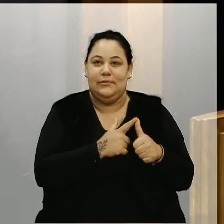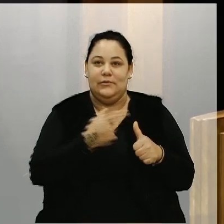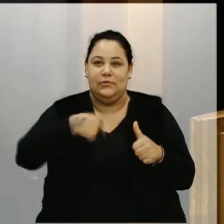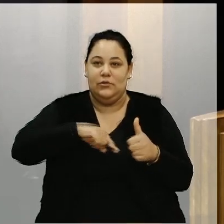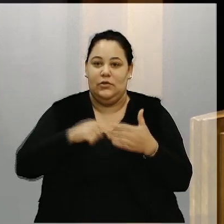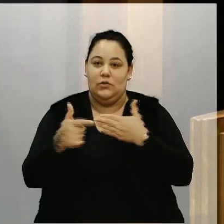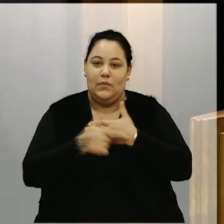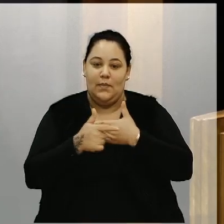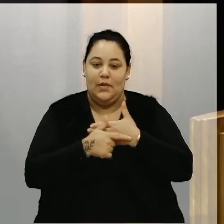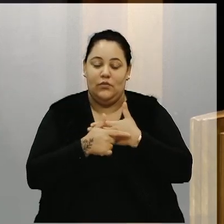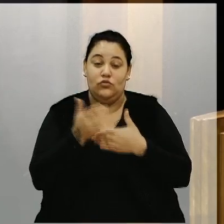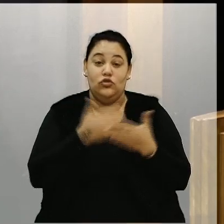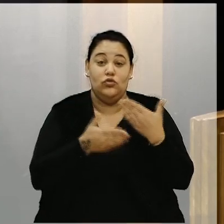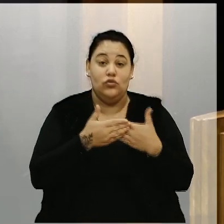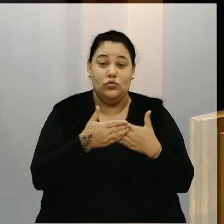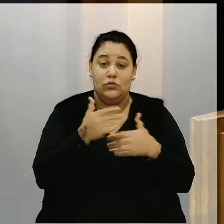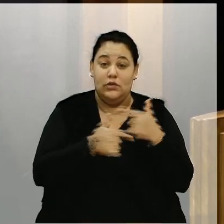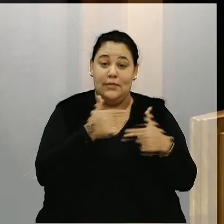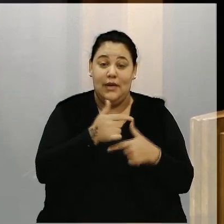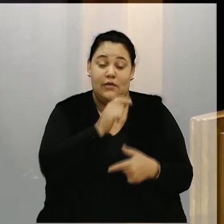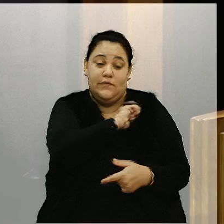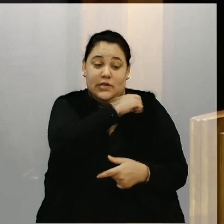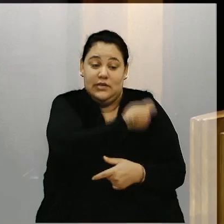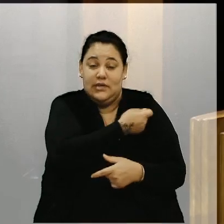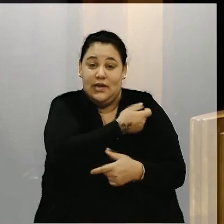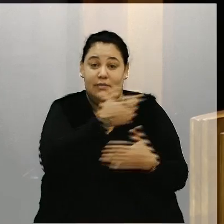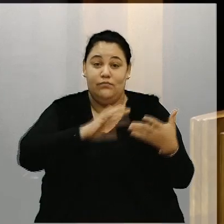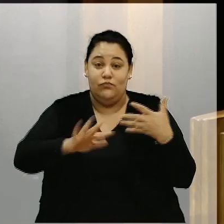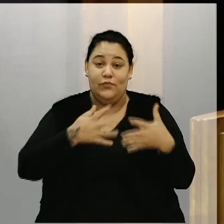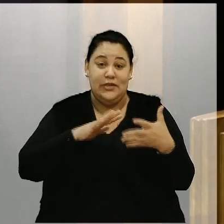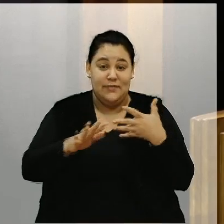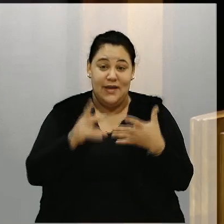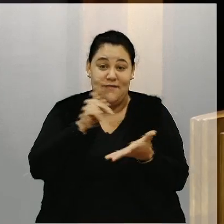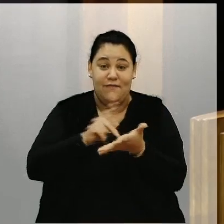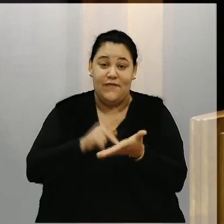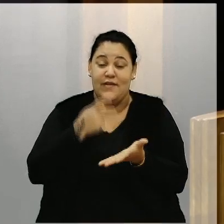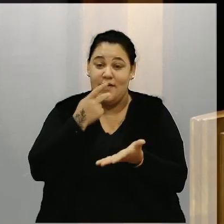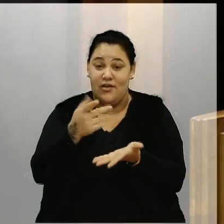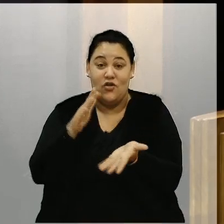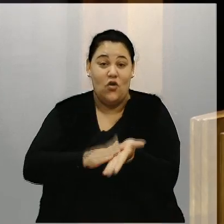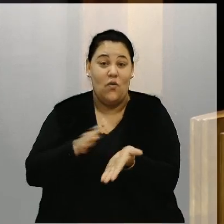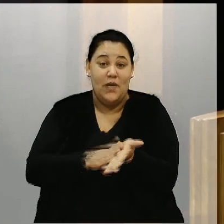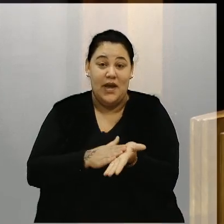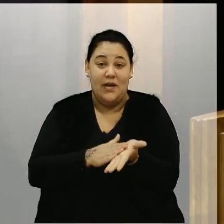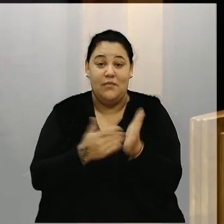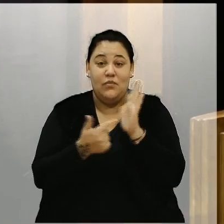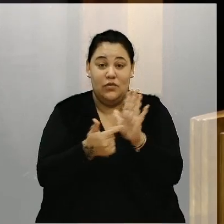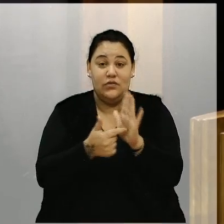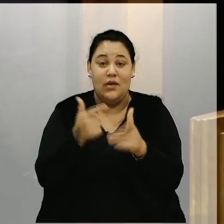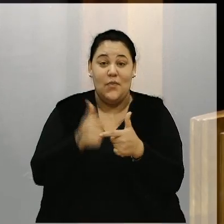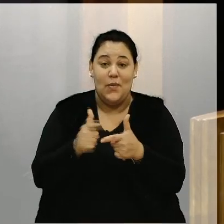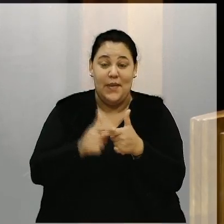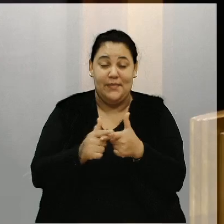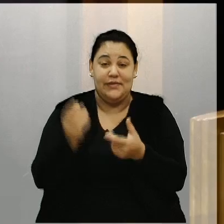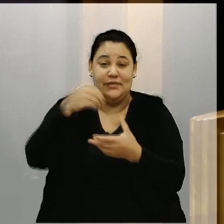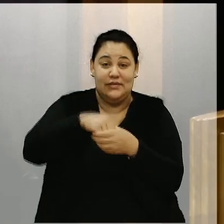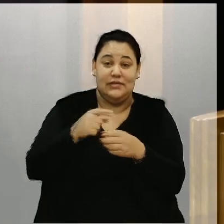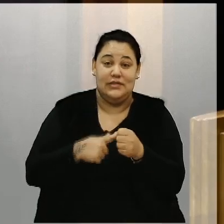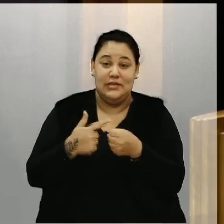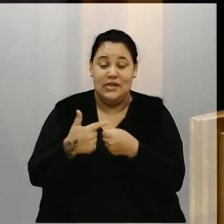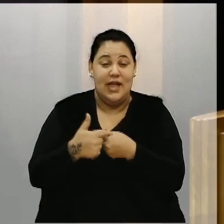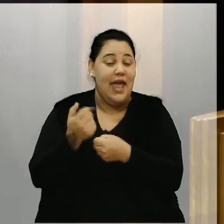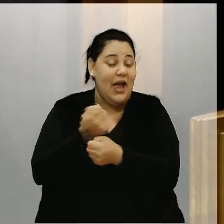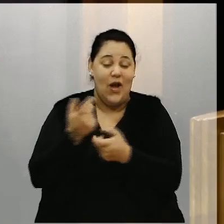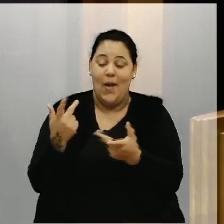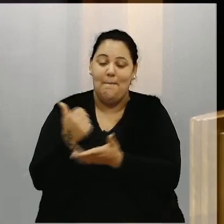aqui é fiscalizar, trazer transparência, cobrar soluções, apontar problemas na cidade. Isso é coisa